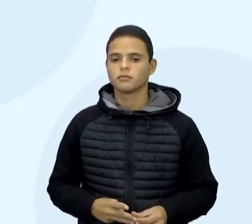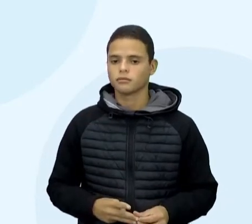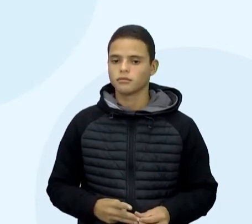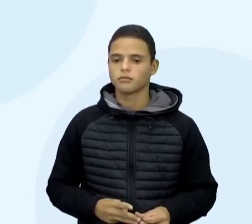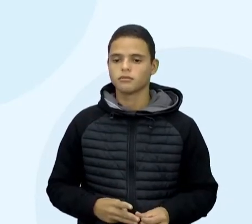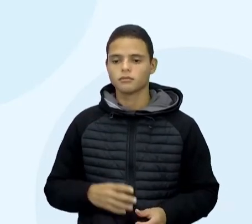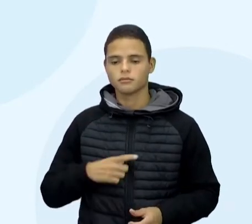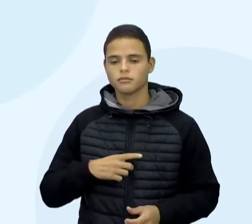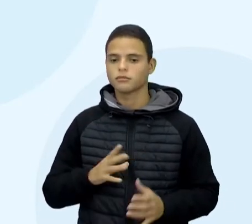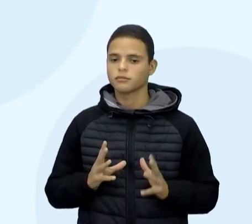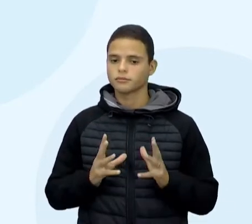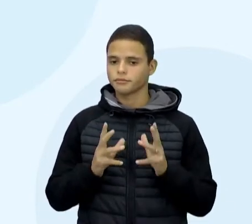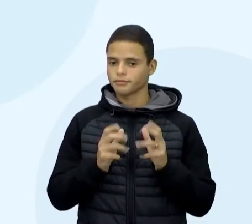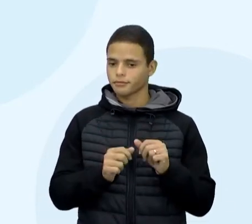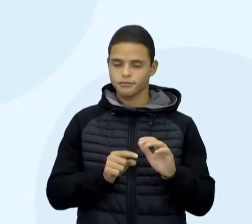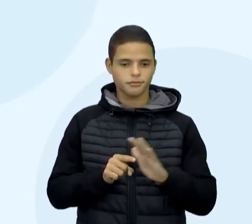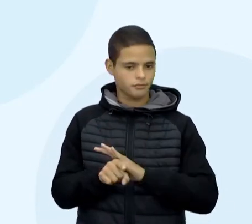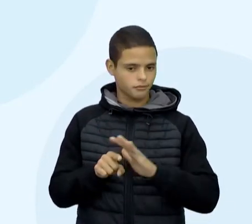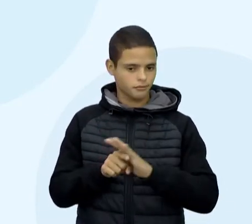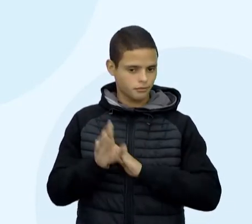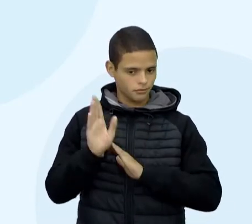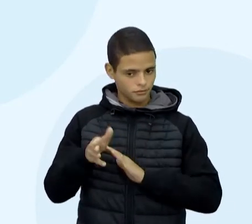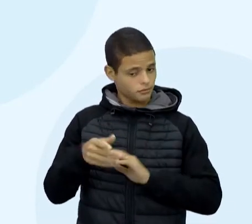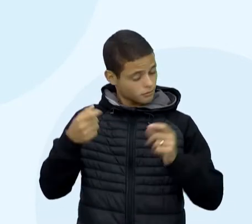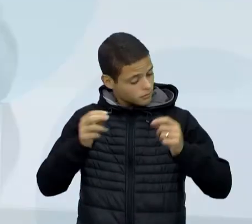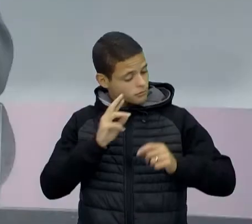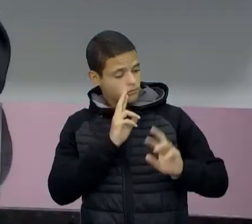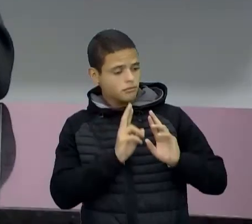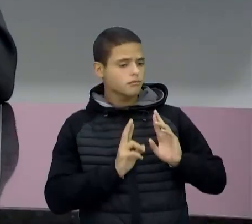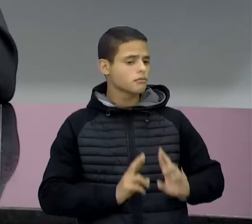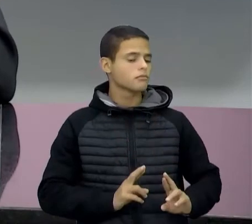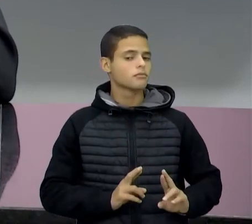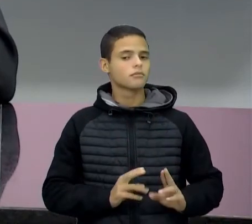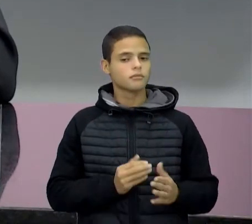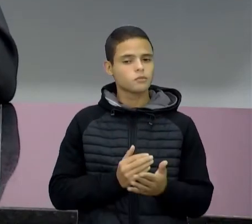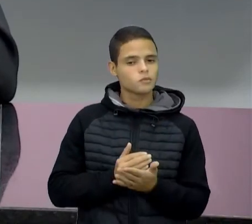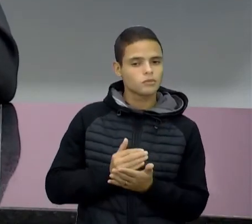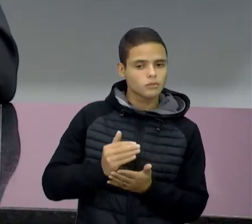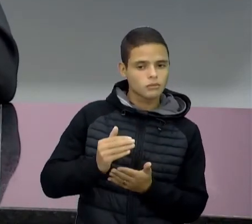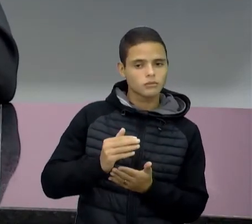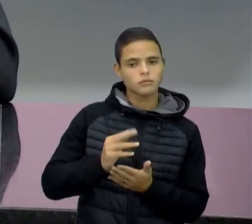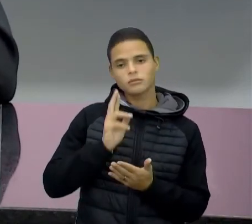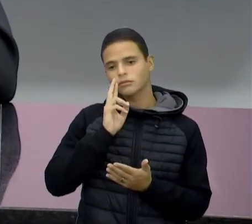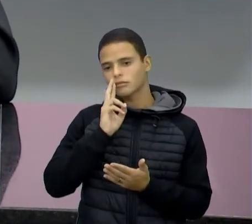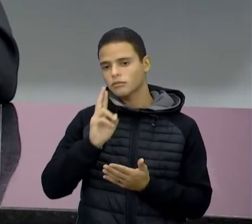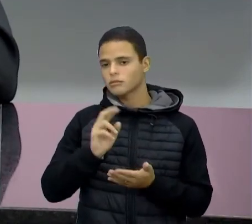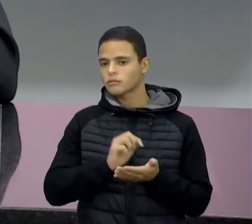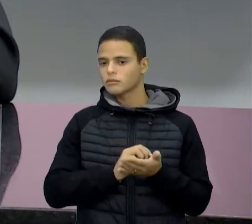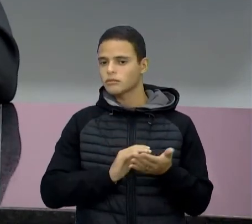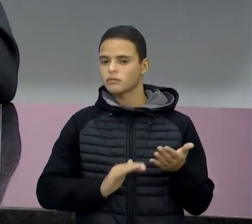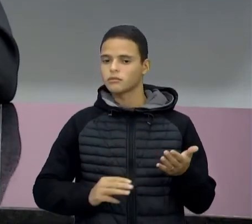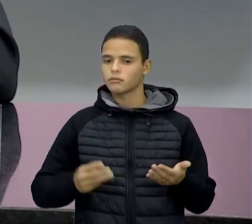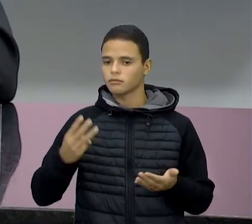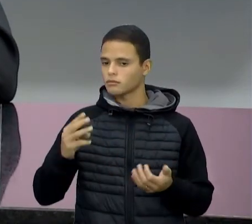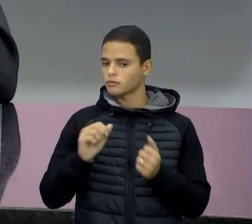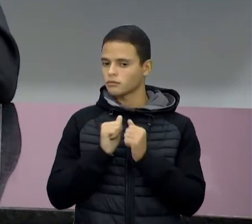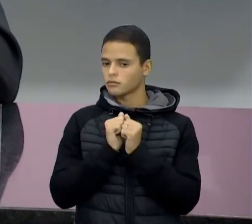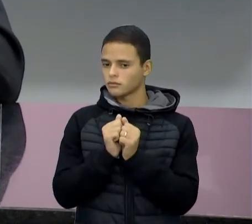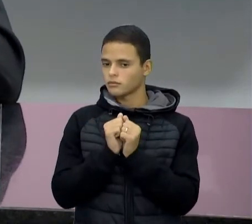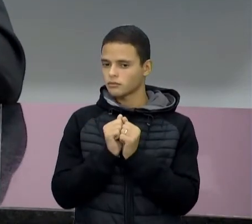nós temos todas essas perguntas, né, para responder e eu vou começar a responder a atividade 3 com